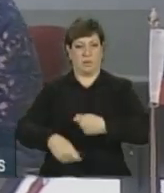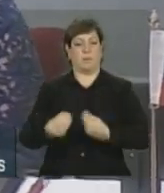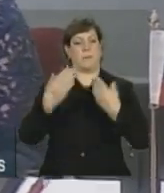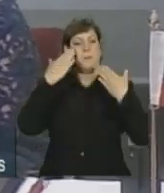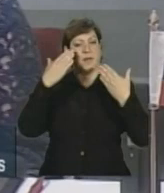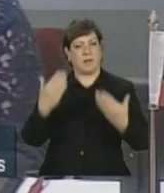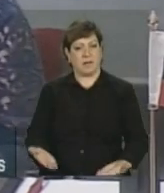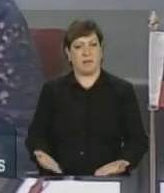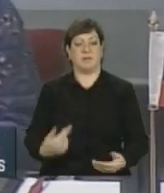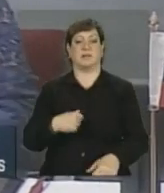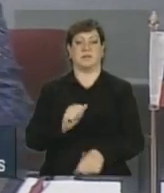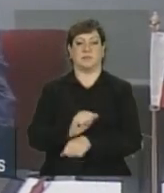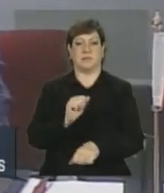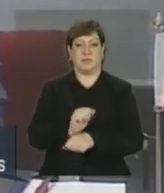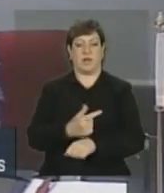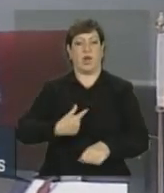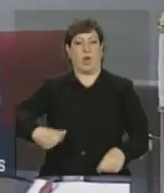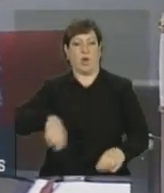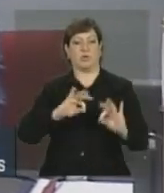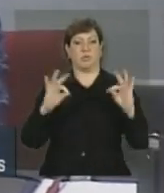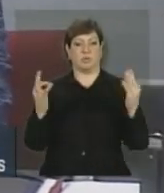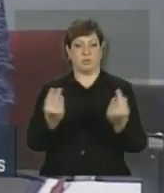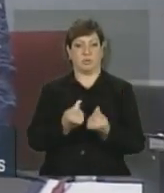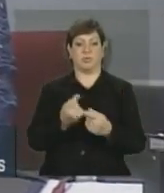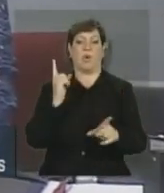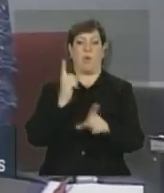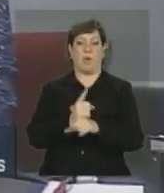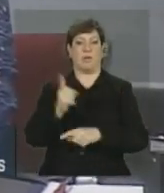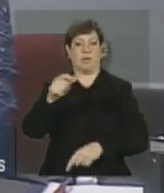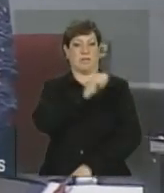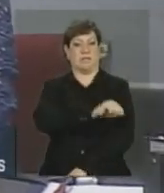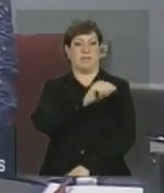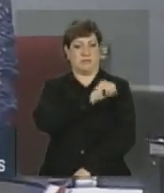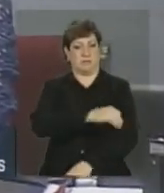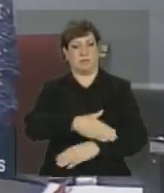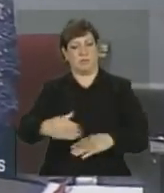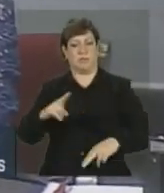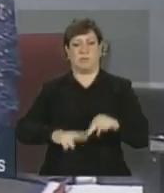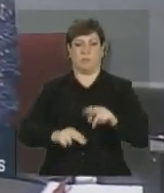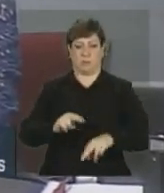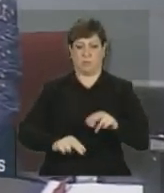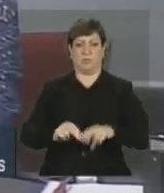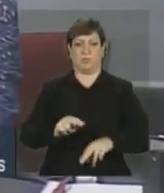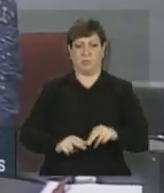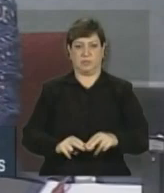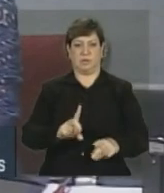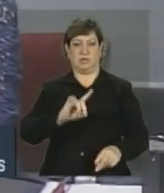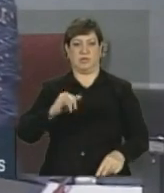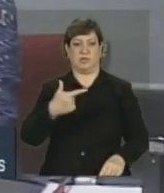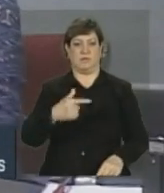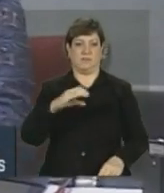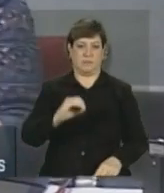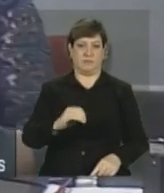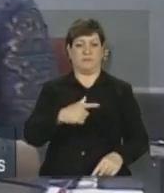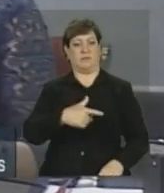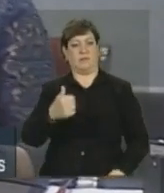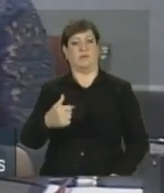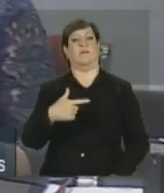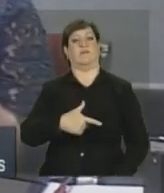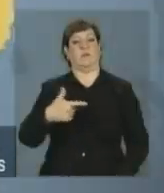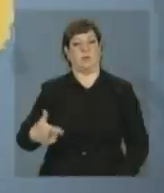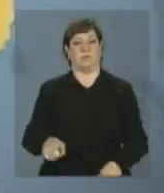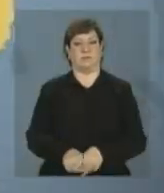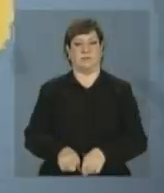Muito obrigado e espero que nós todos nos vejamos no Rio de Janeiro, em junho, no dia 20, 21 e